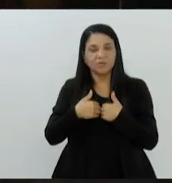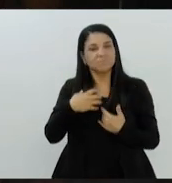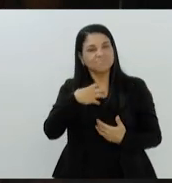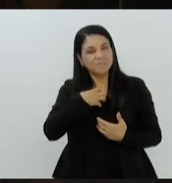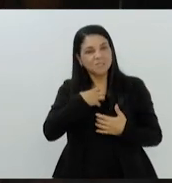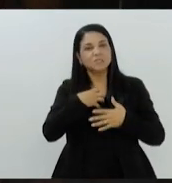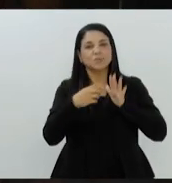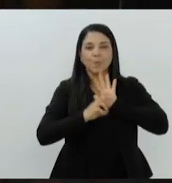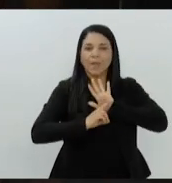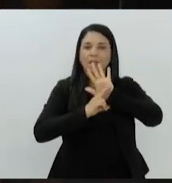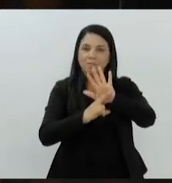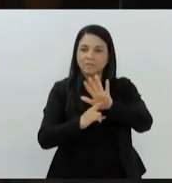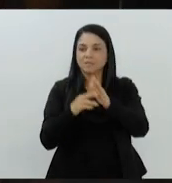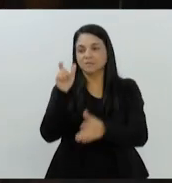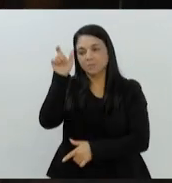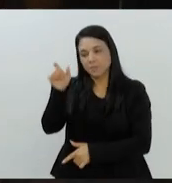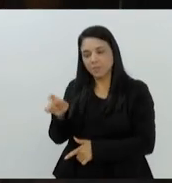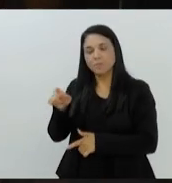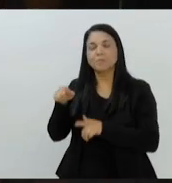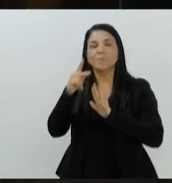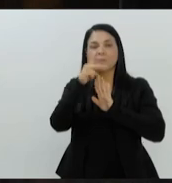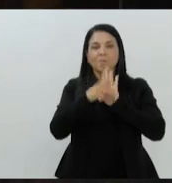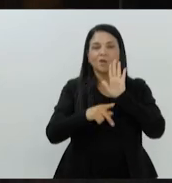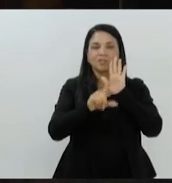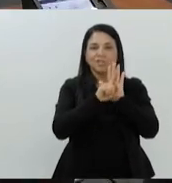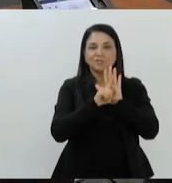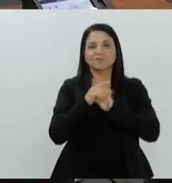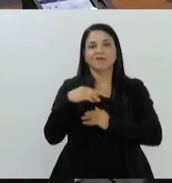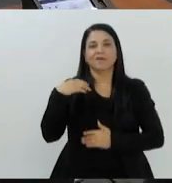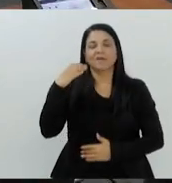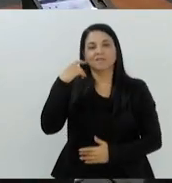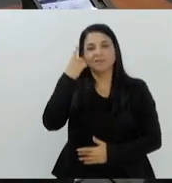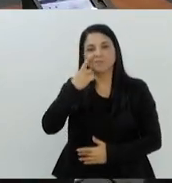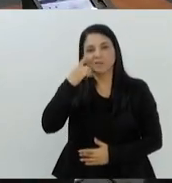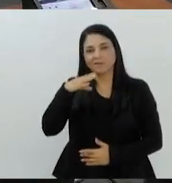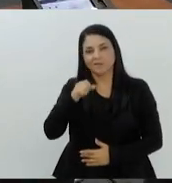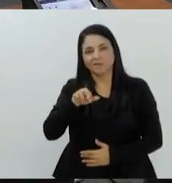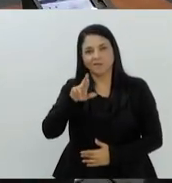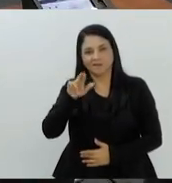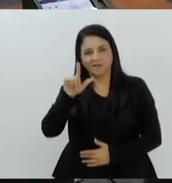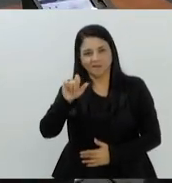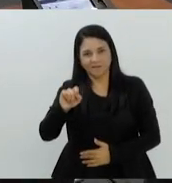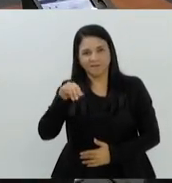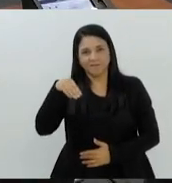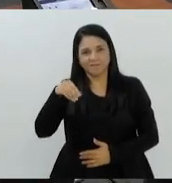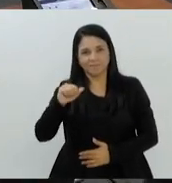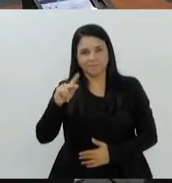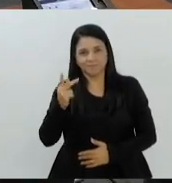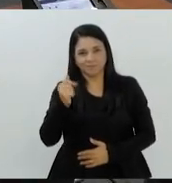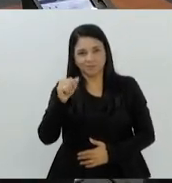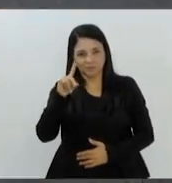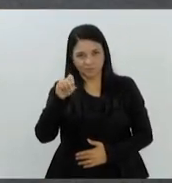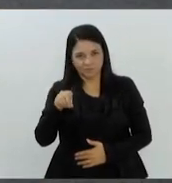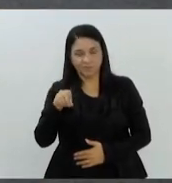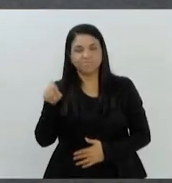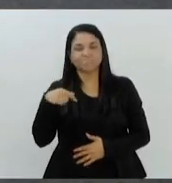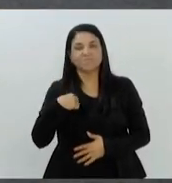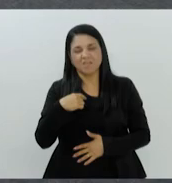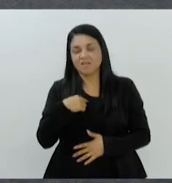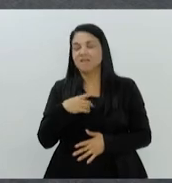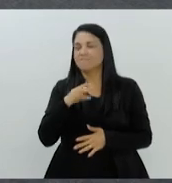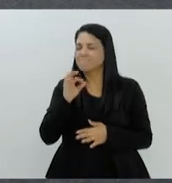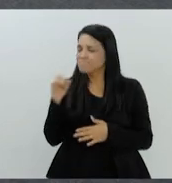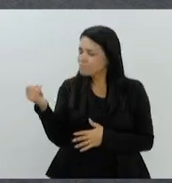representada pelo projeto de lei da deputada Carla Machado. Que Vossa Excelência tinha uma atuação forte nesse setor. Então,